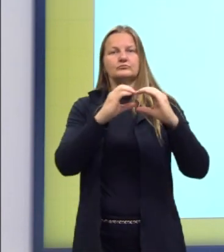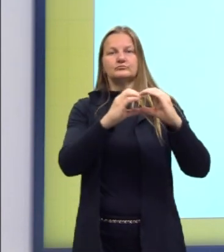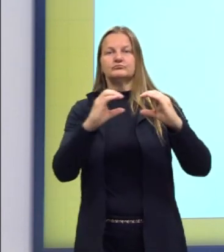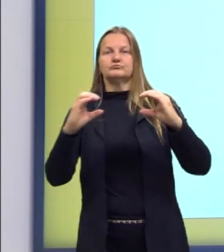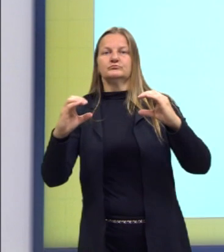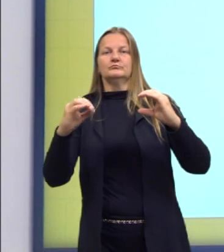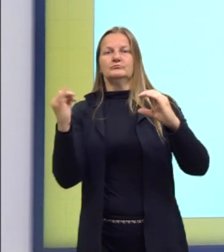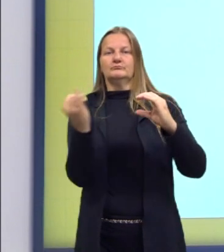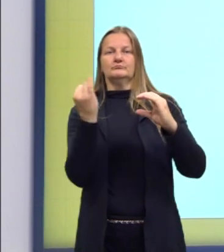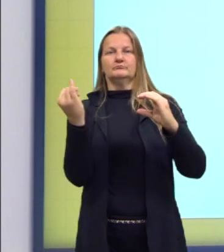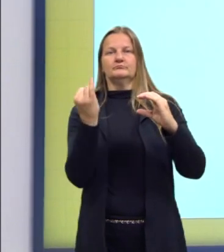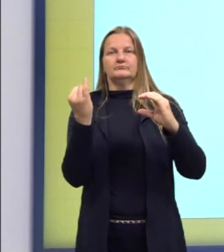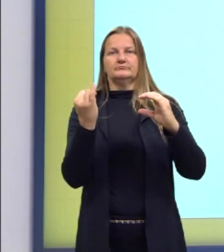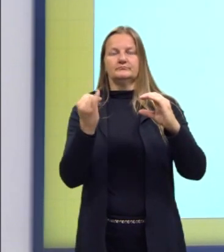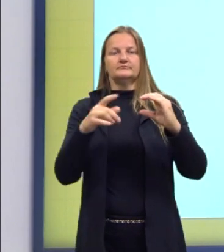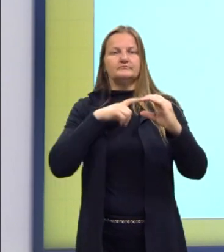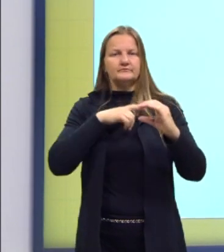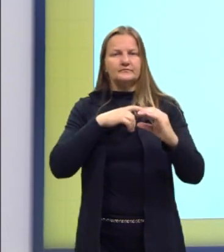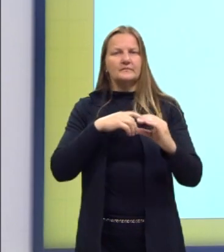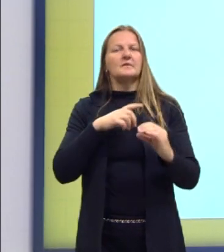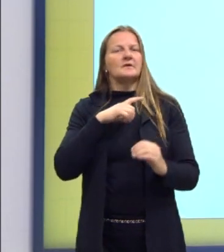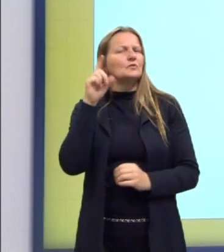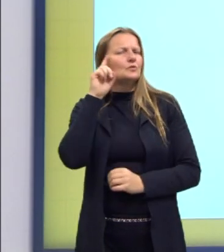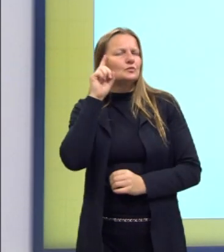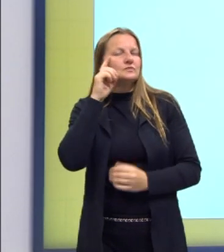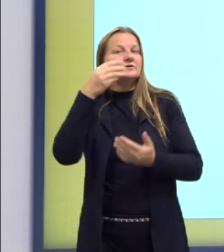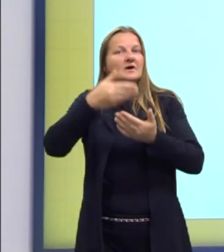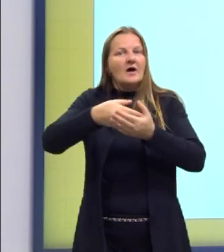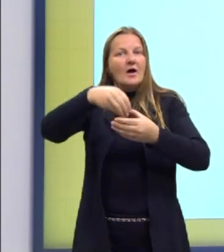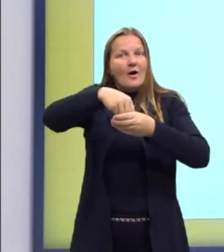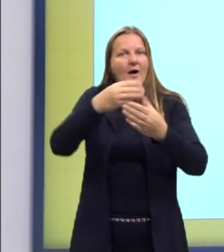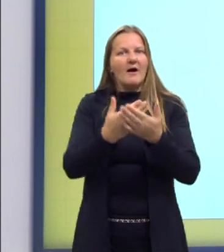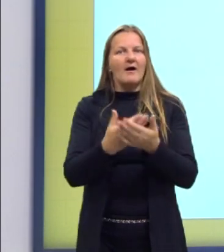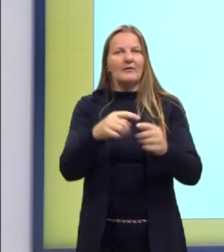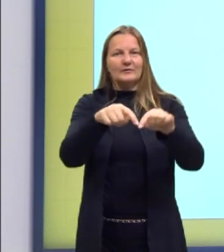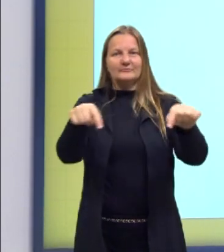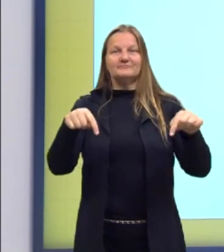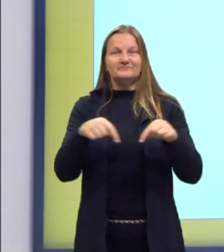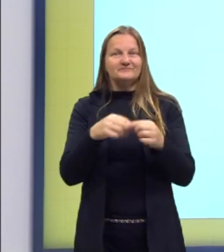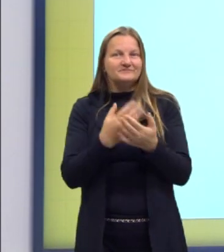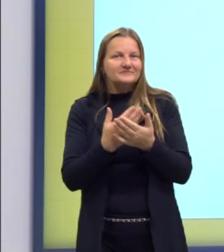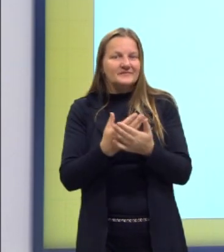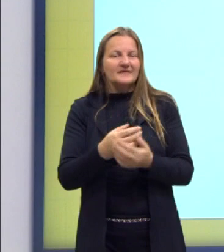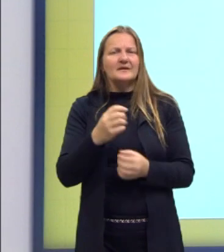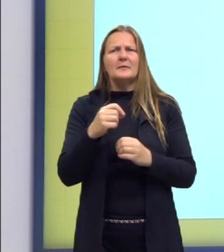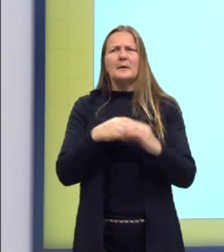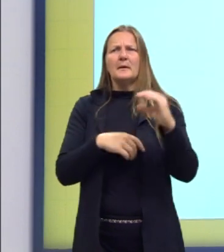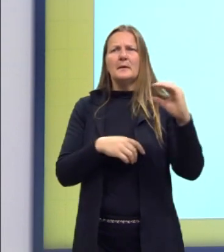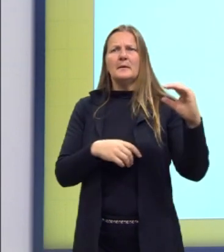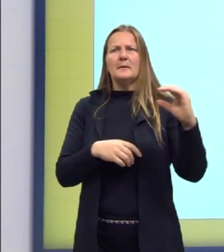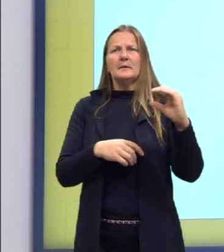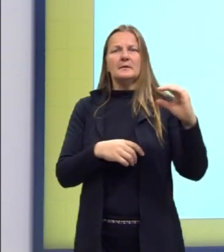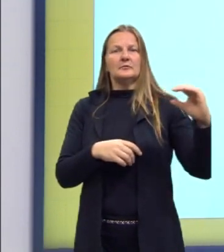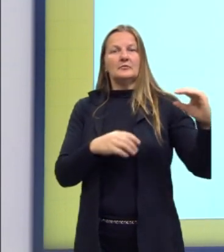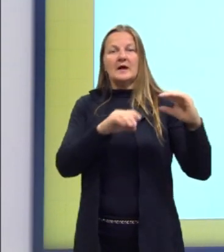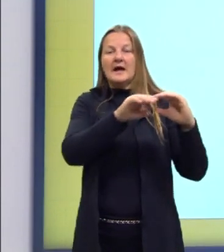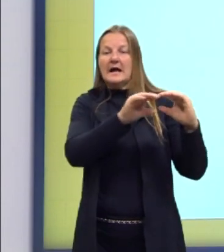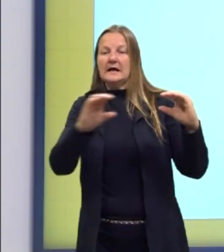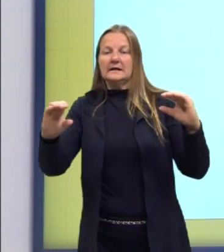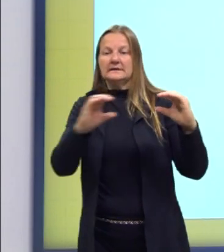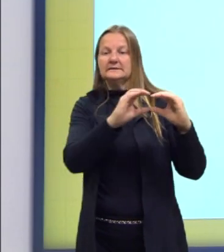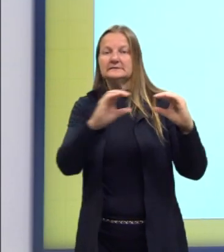os alunos tendem se a gente vê aí no nosso dia a dia de sala de aula a ver achar que a cadeia principal é aquela que está em